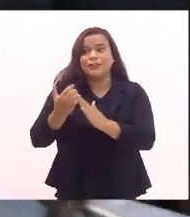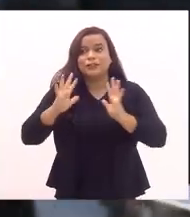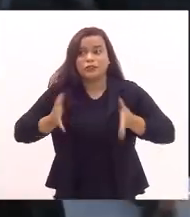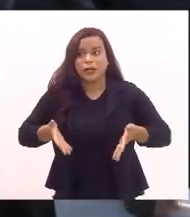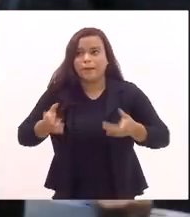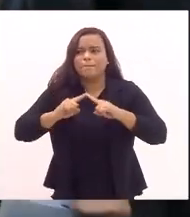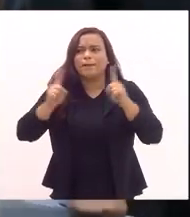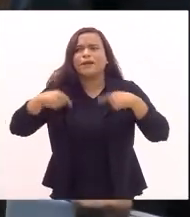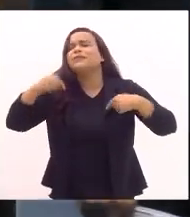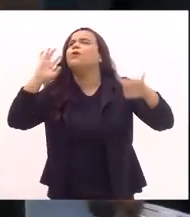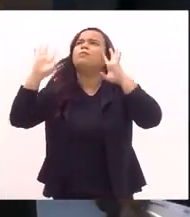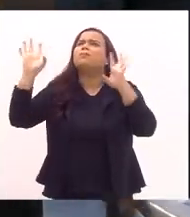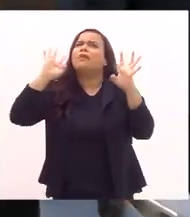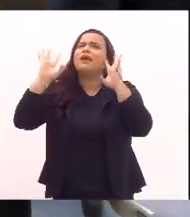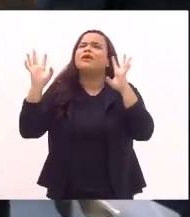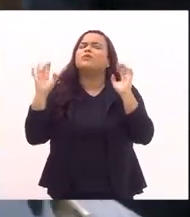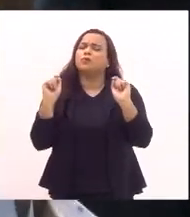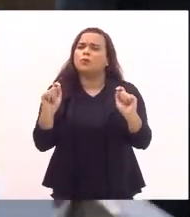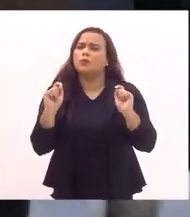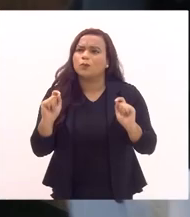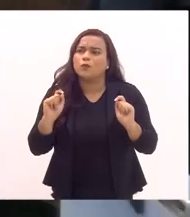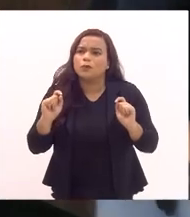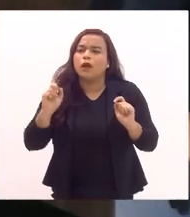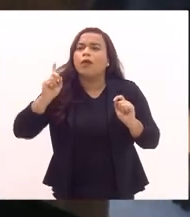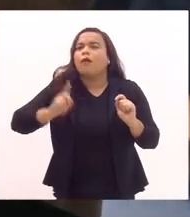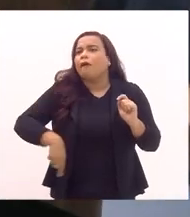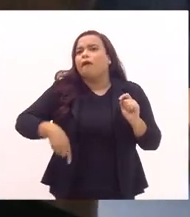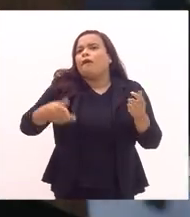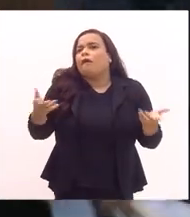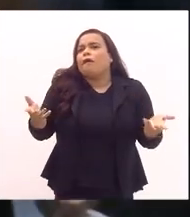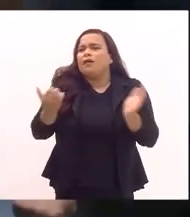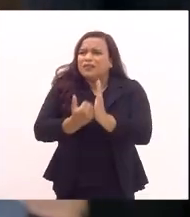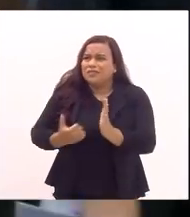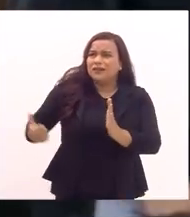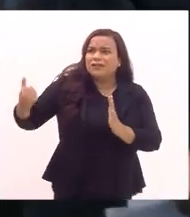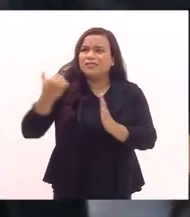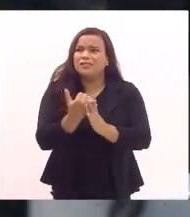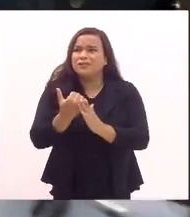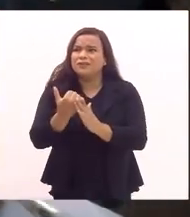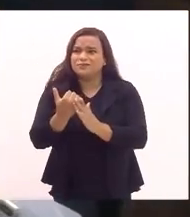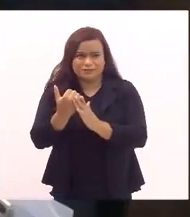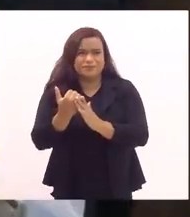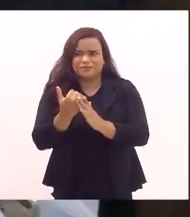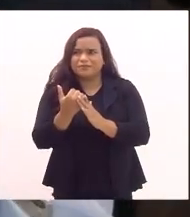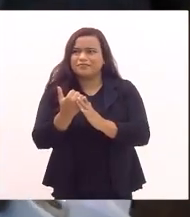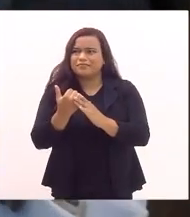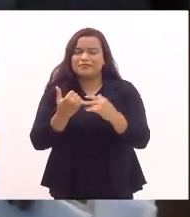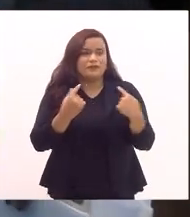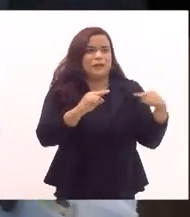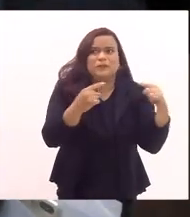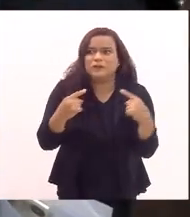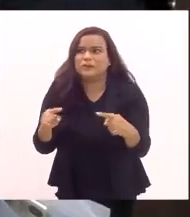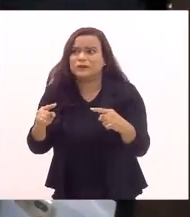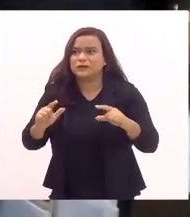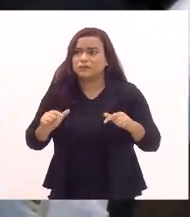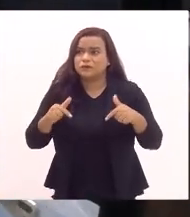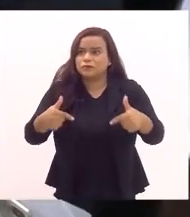presidente e nobres deputados é porque tamanho a truculência numa atuação de